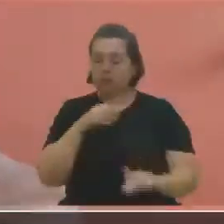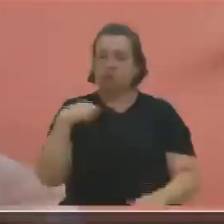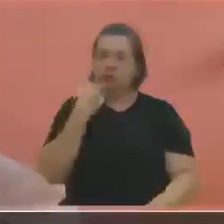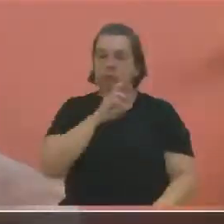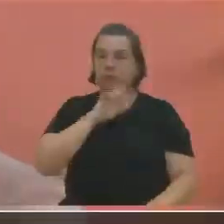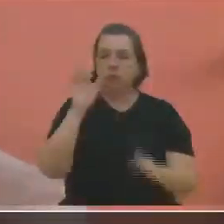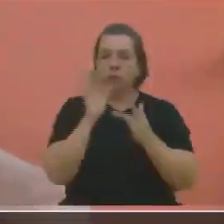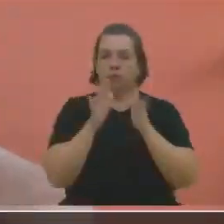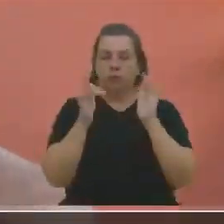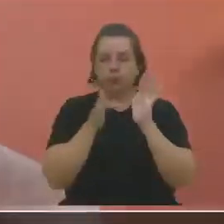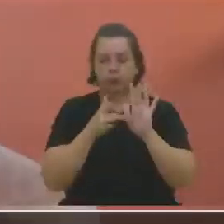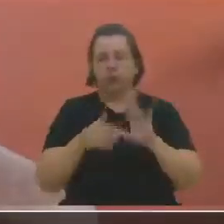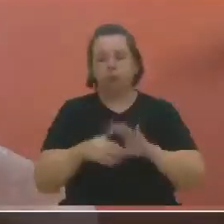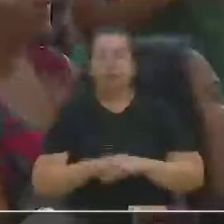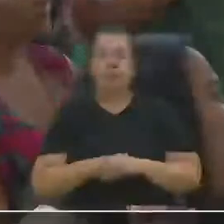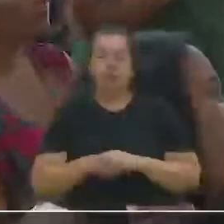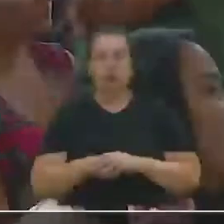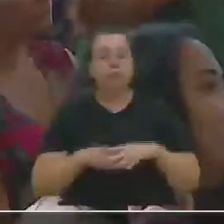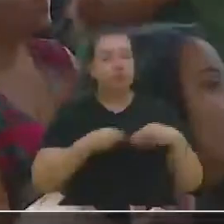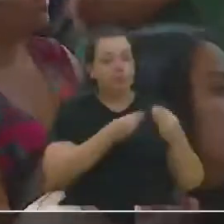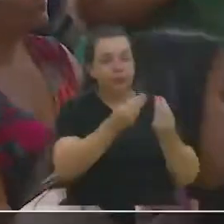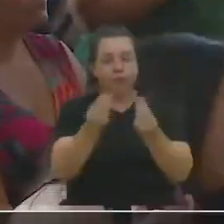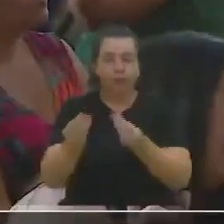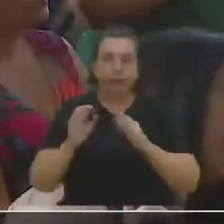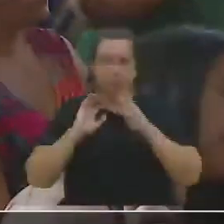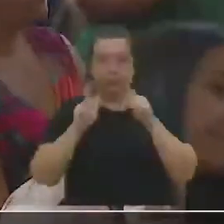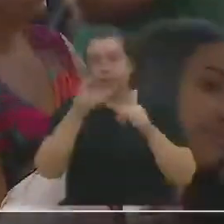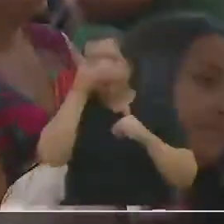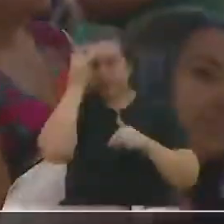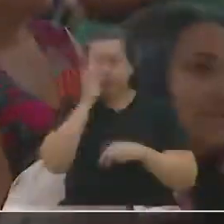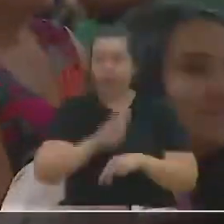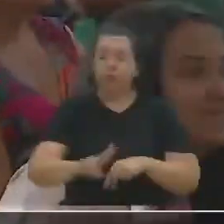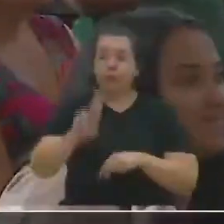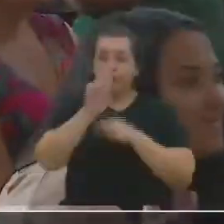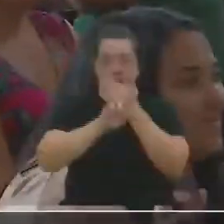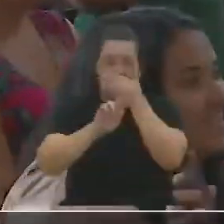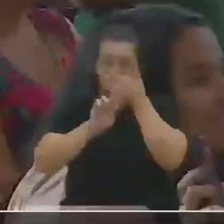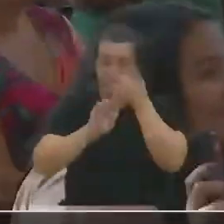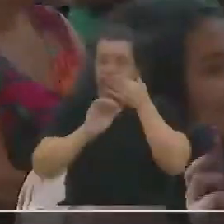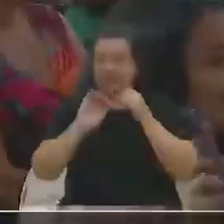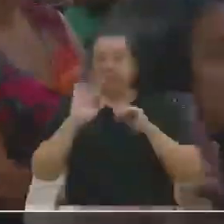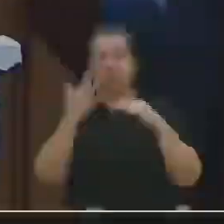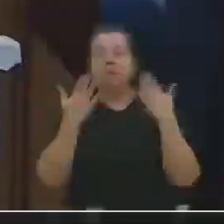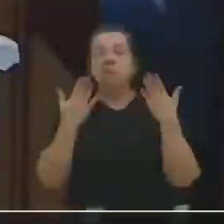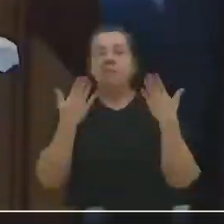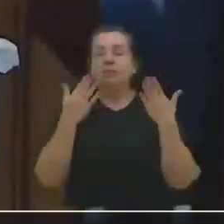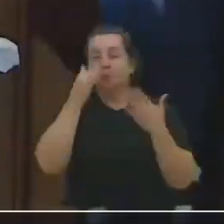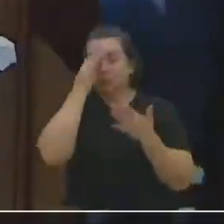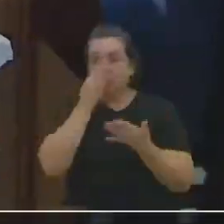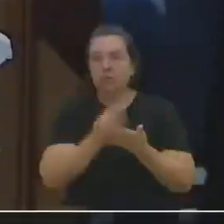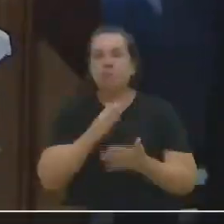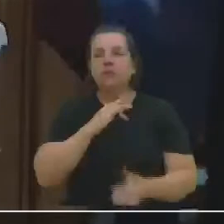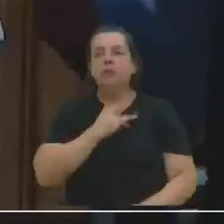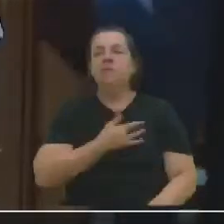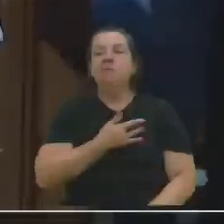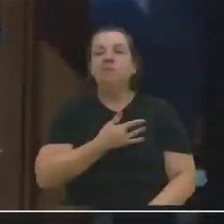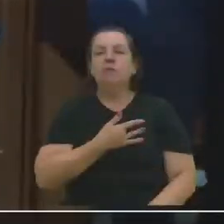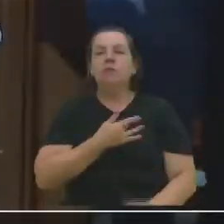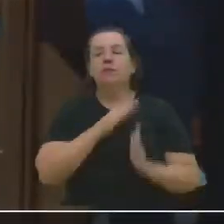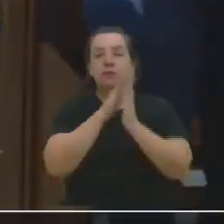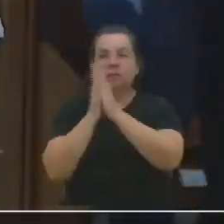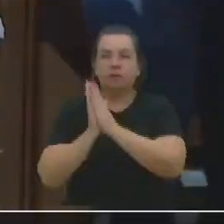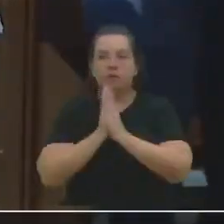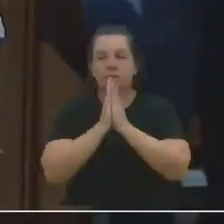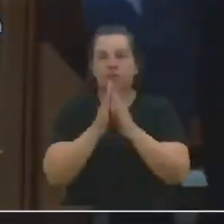vosso Filho, nosso Senhor Jesus Cristo. Concedei a todos que usarem estes sinais de fé e piedade, venerando